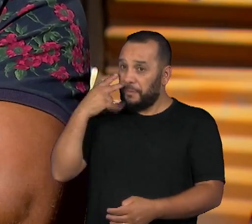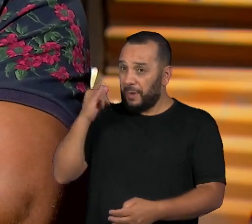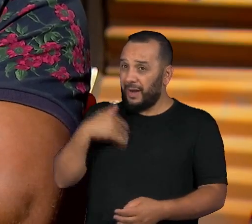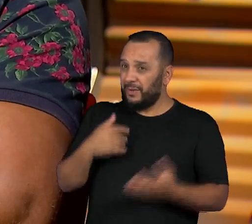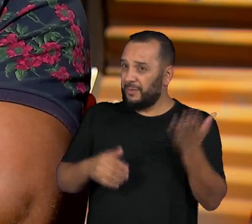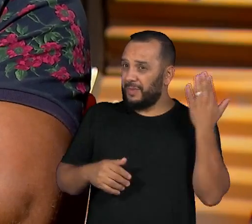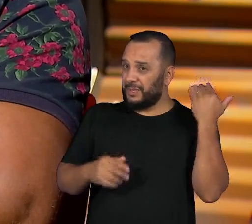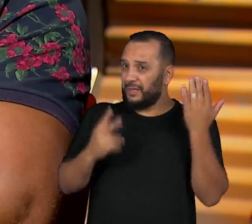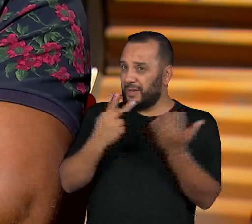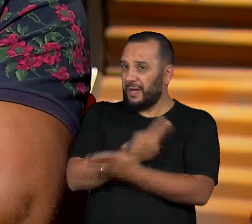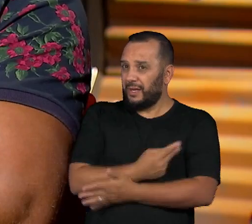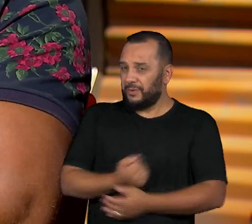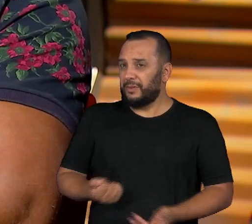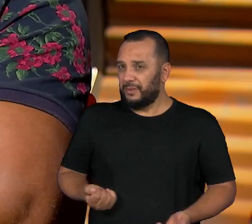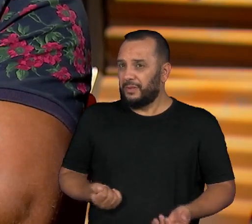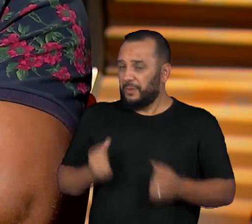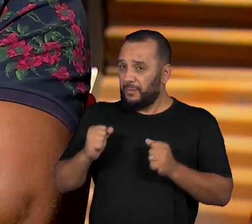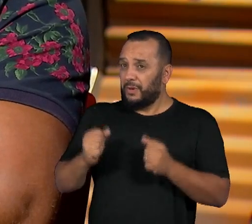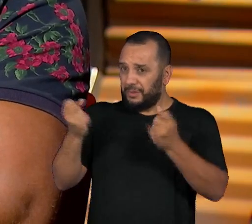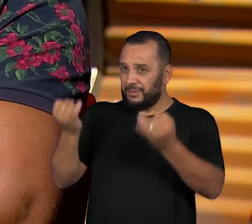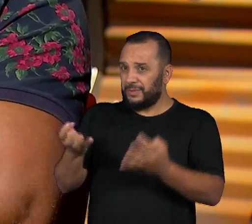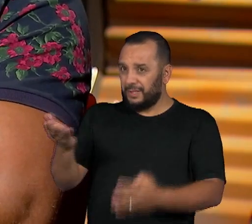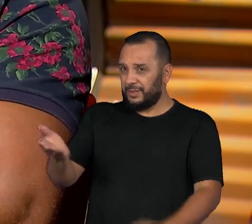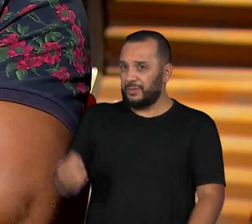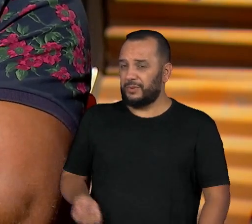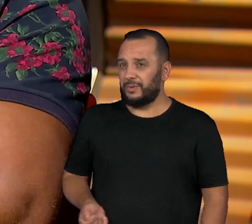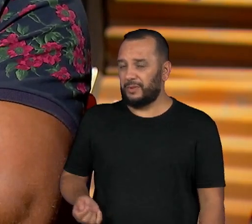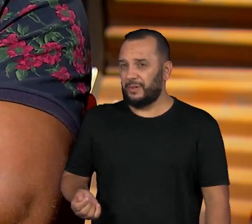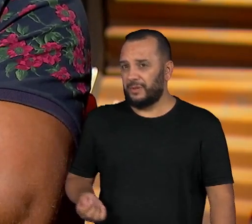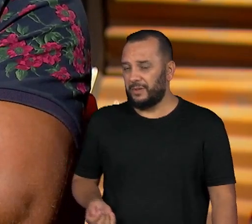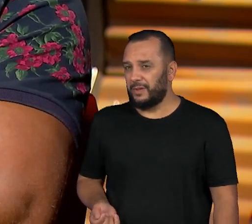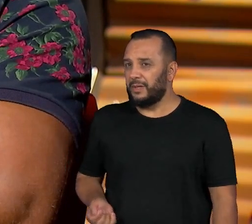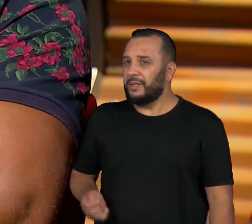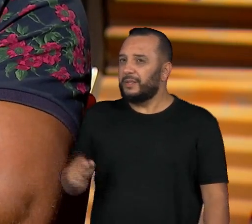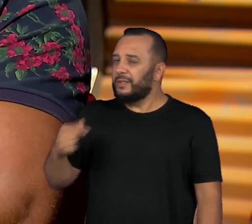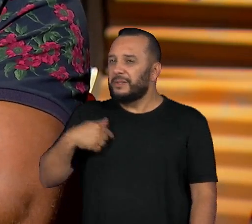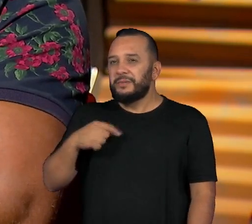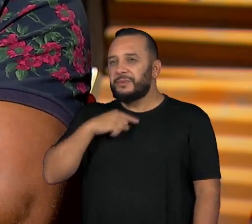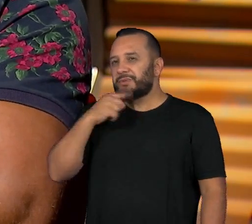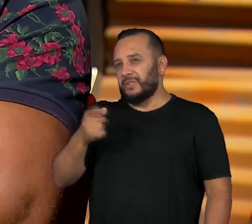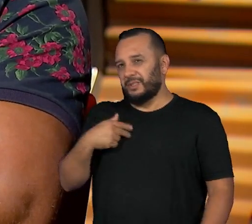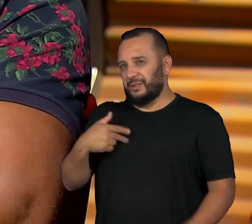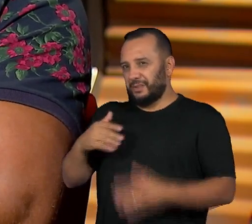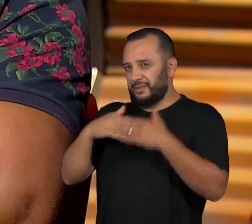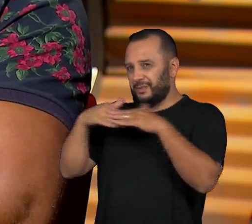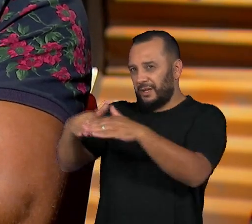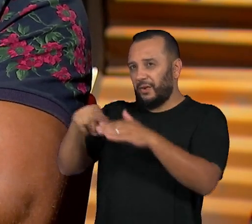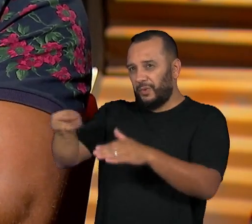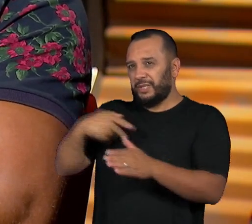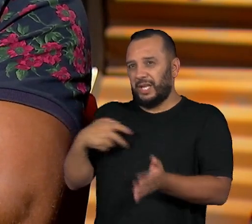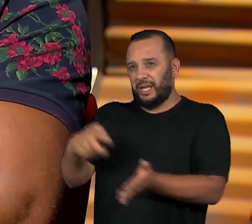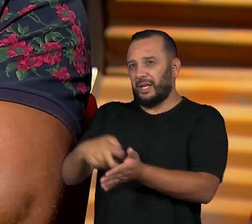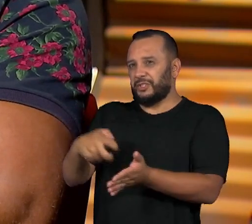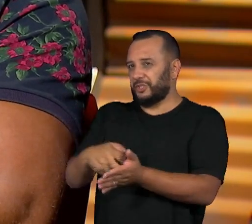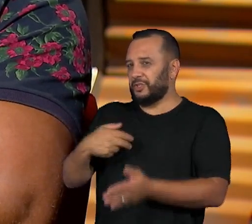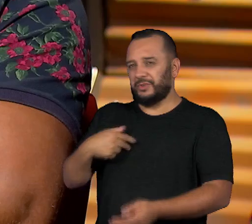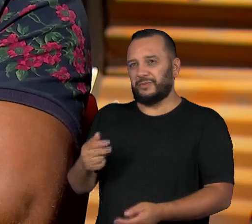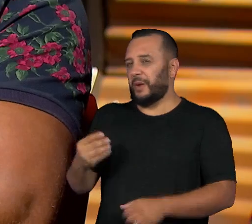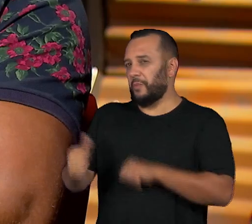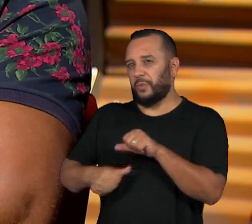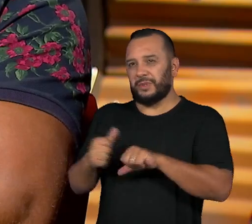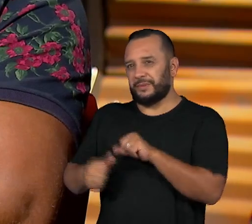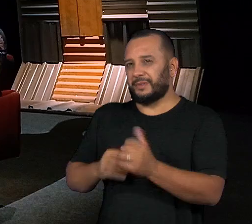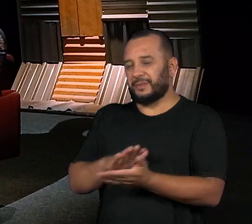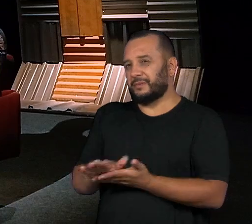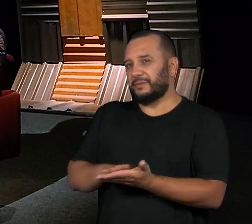errado. Então, não adianta eu chegar pra você e brigar com você e te botar de castigo. Porque isso não vai mudar